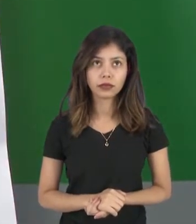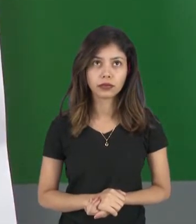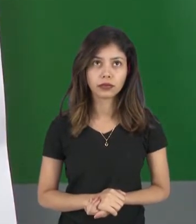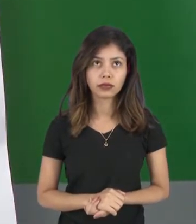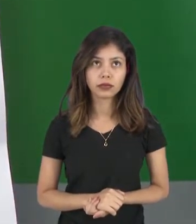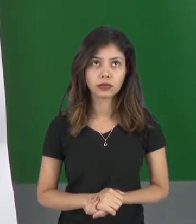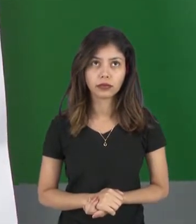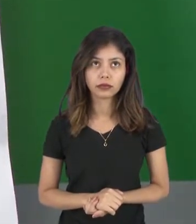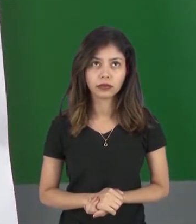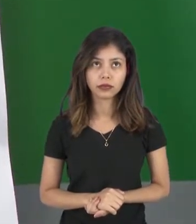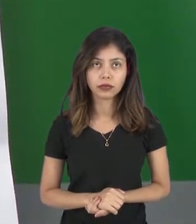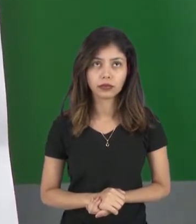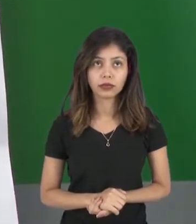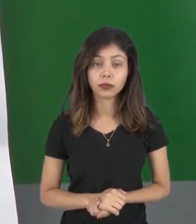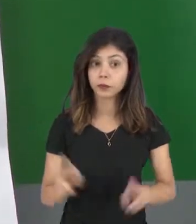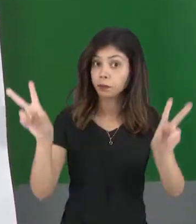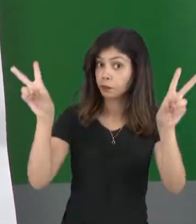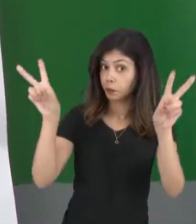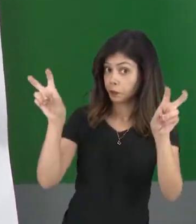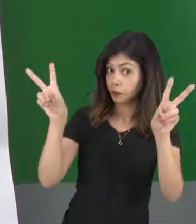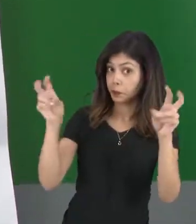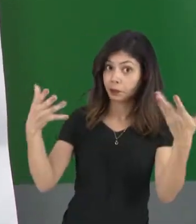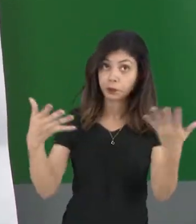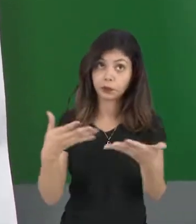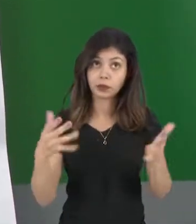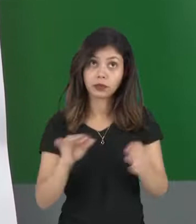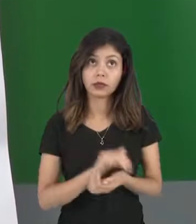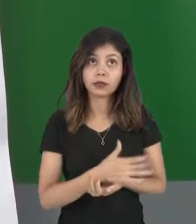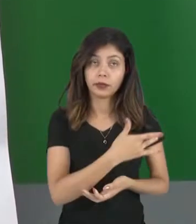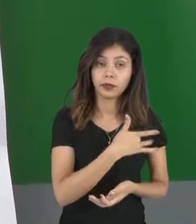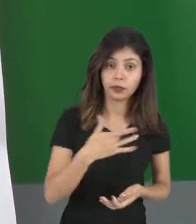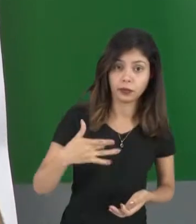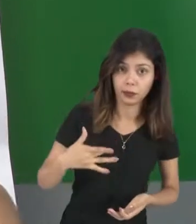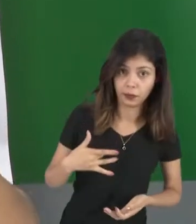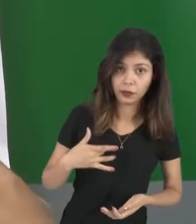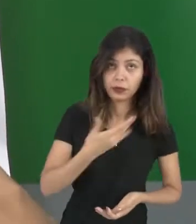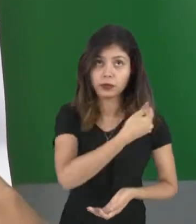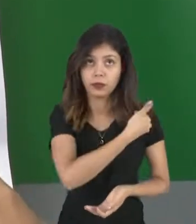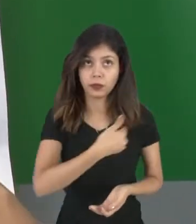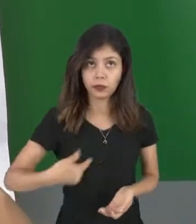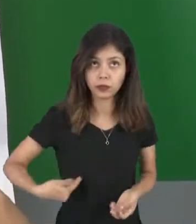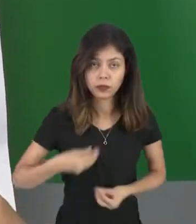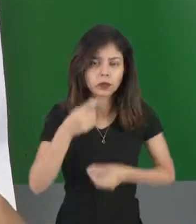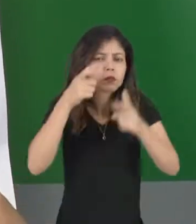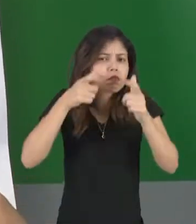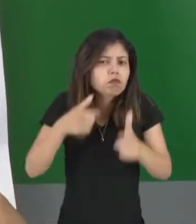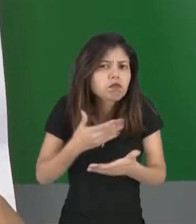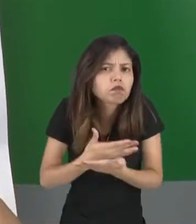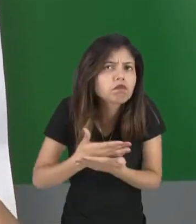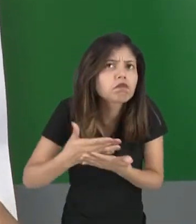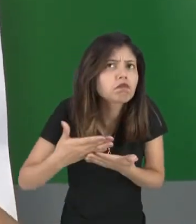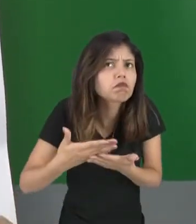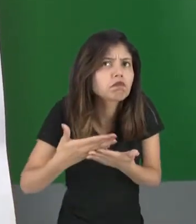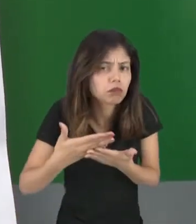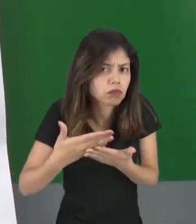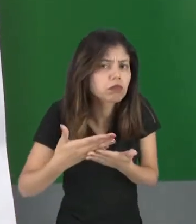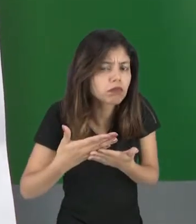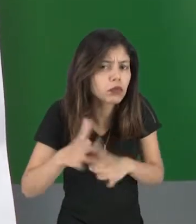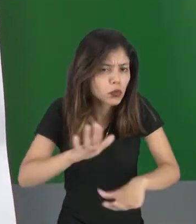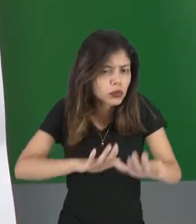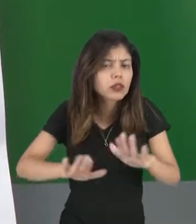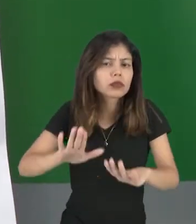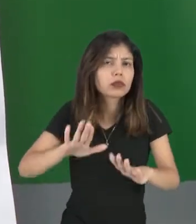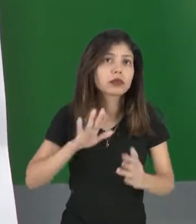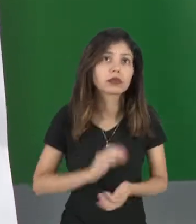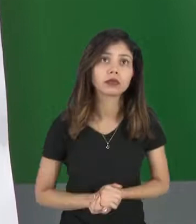Olha só, o título do nosso texto hoje, Saúde Pública. Por onde começar o tratamento? Esse é o nosso título.